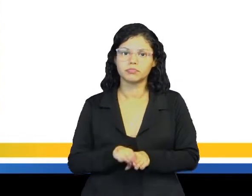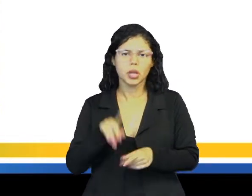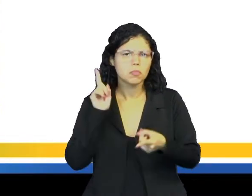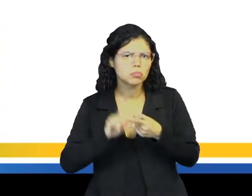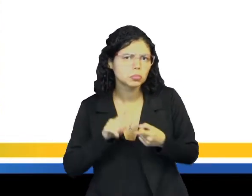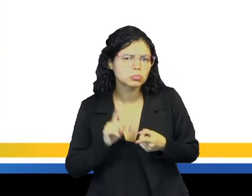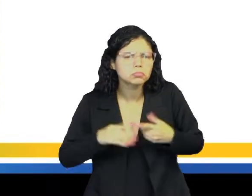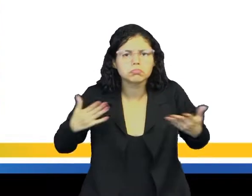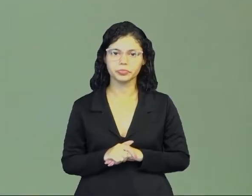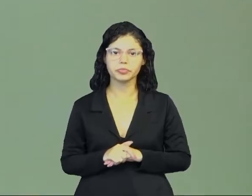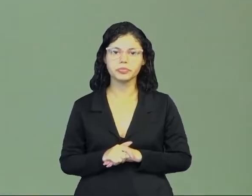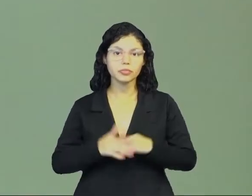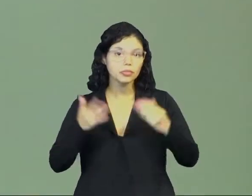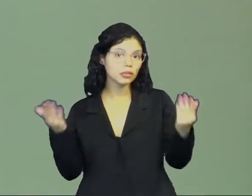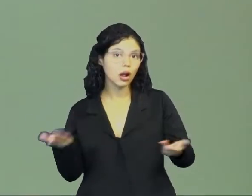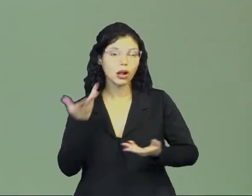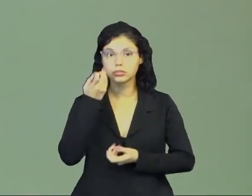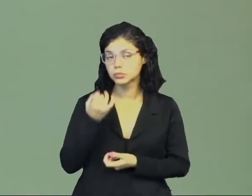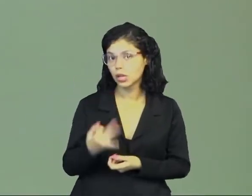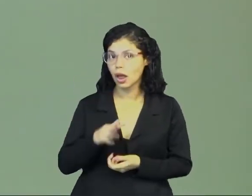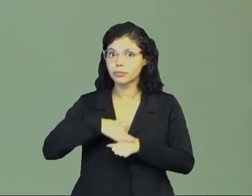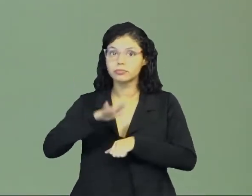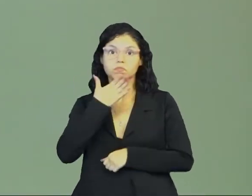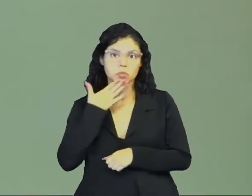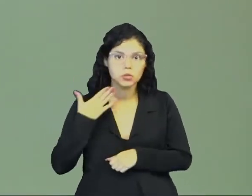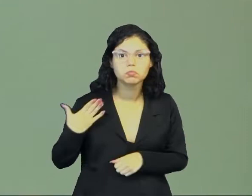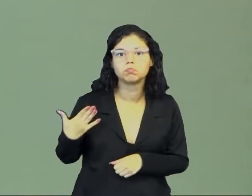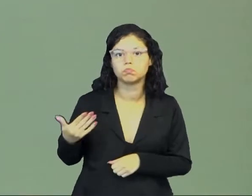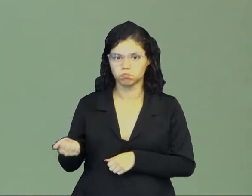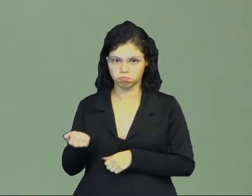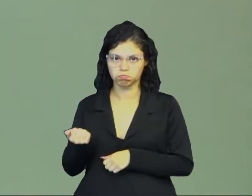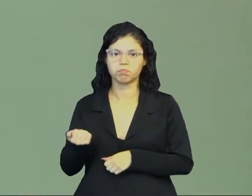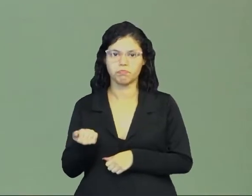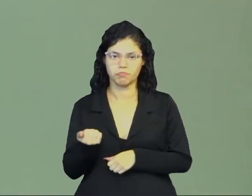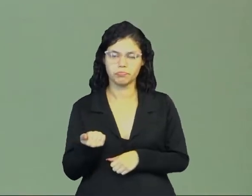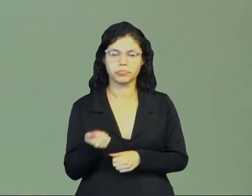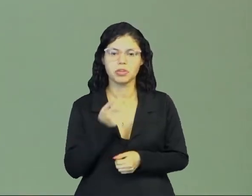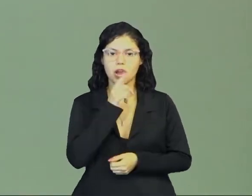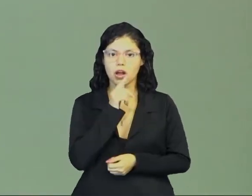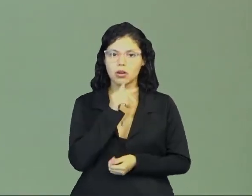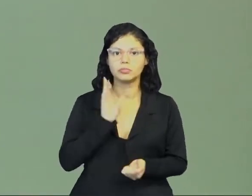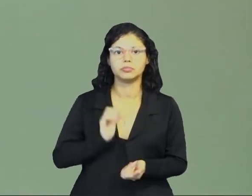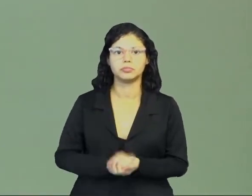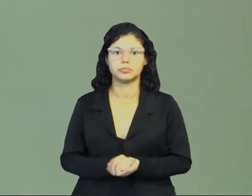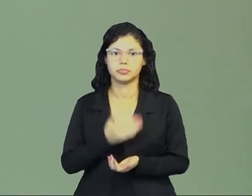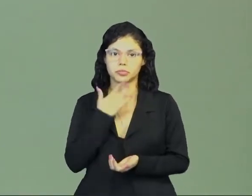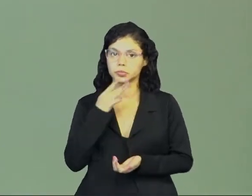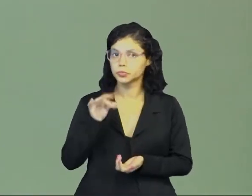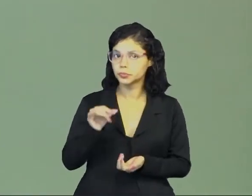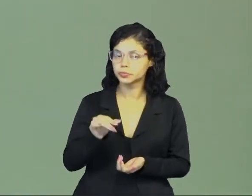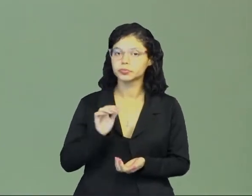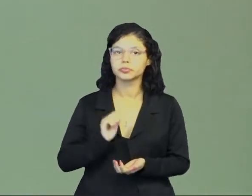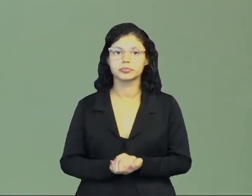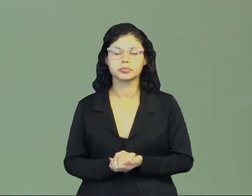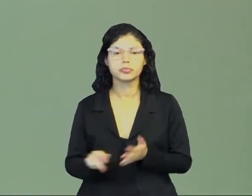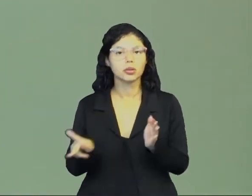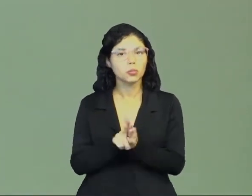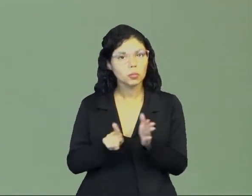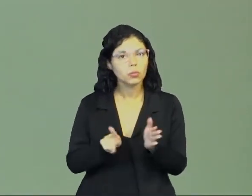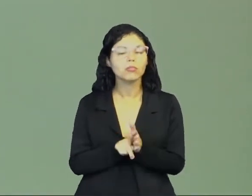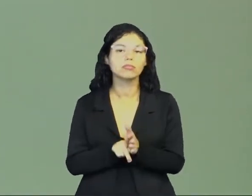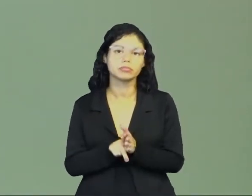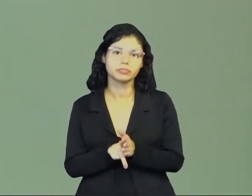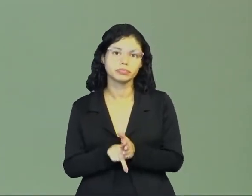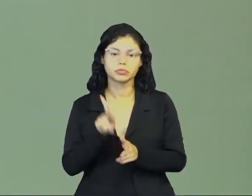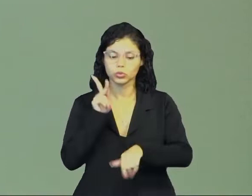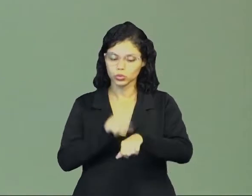mar é salgada? Então, a explicação mais plausível de que a água do mar ela é salgada é devido